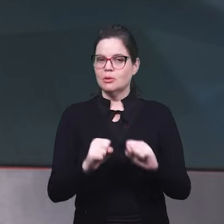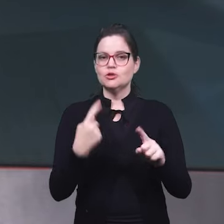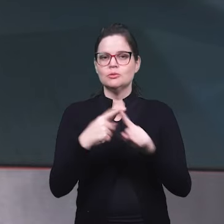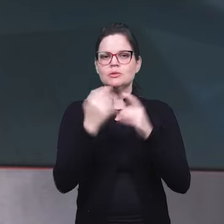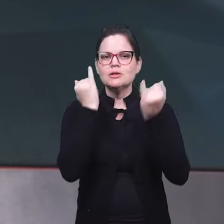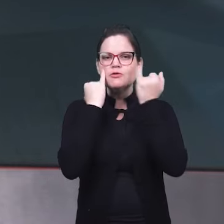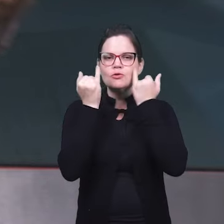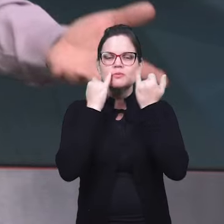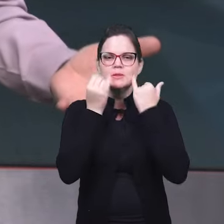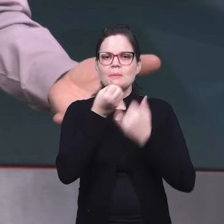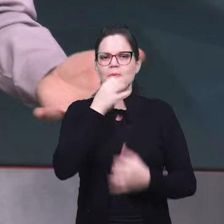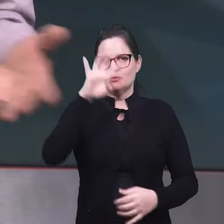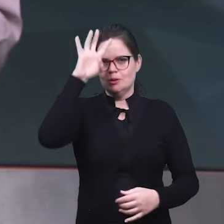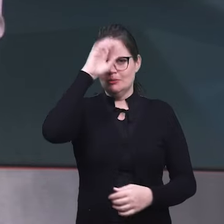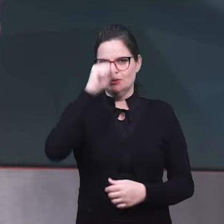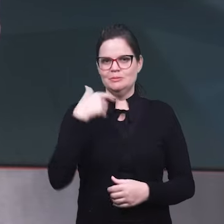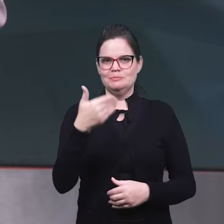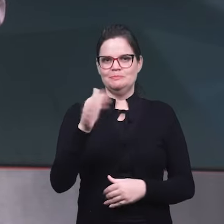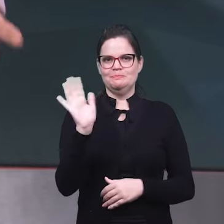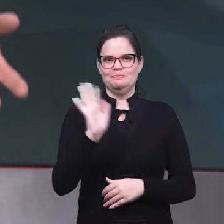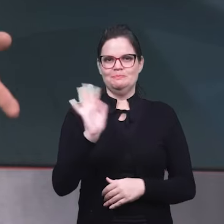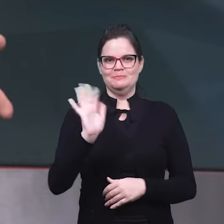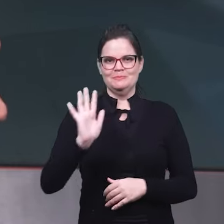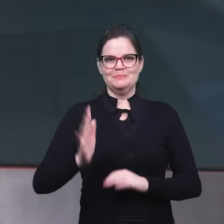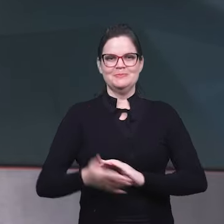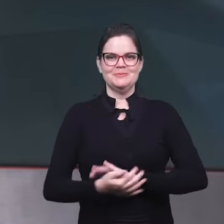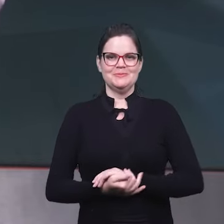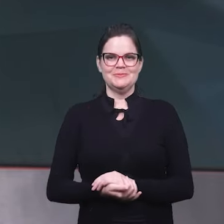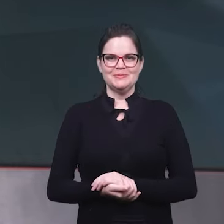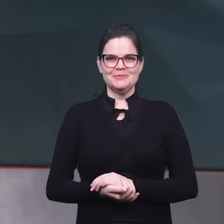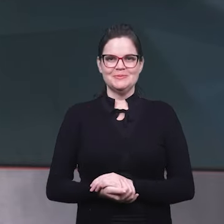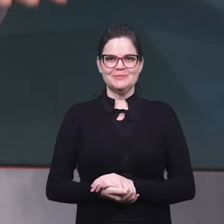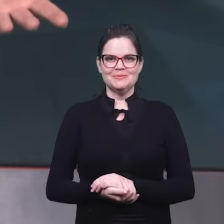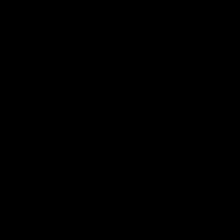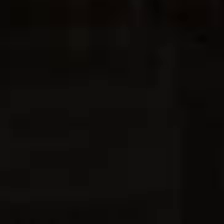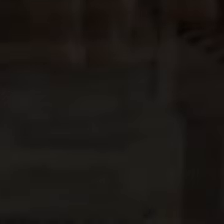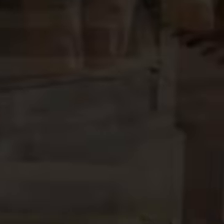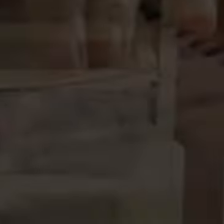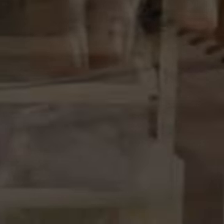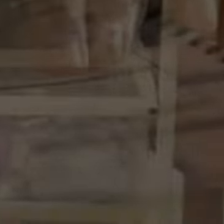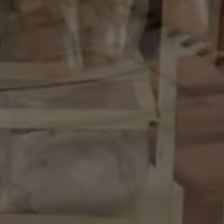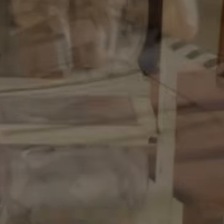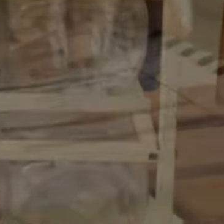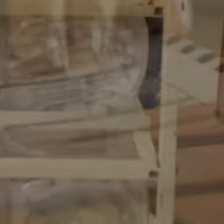também se beneficiar dessa informação. Até breve!